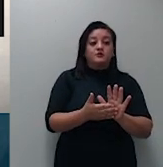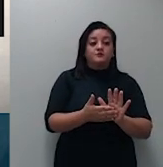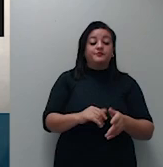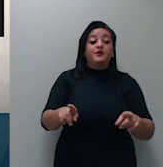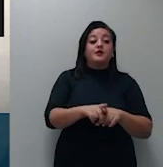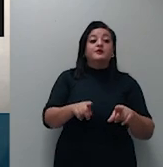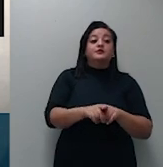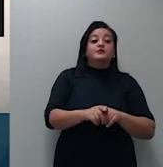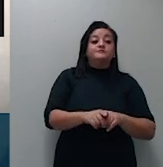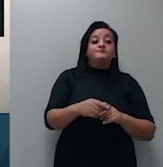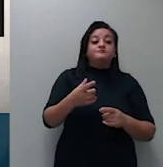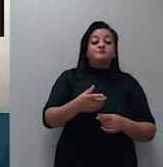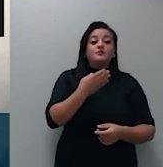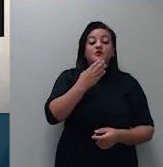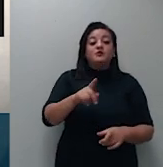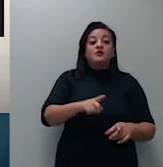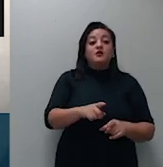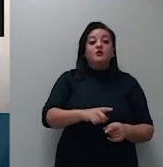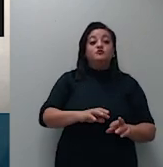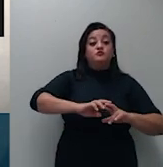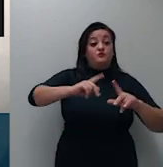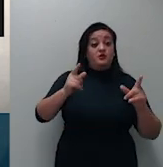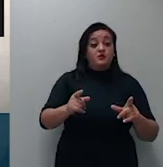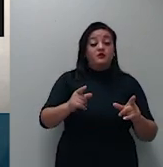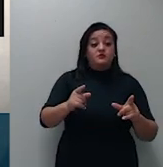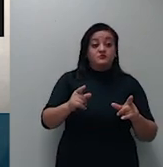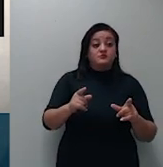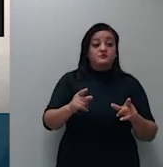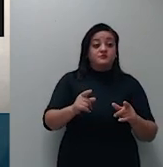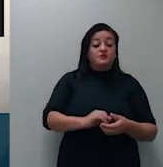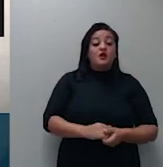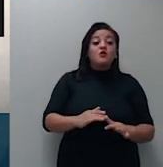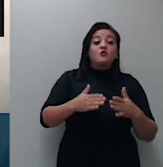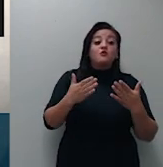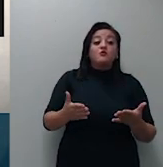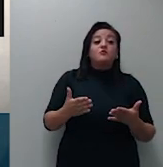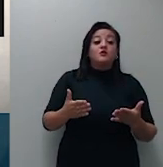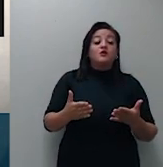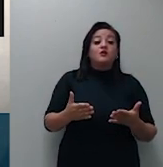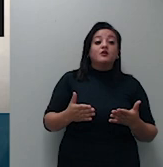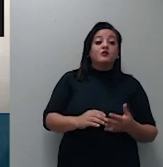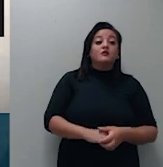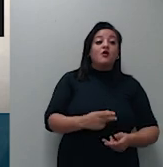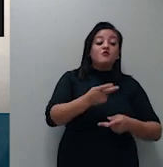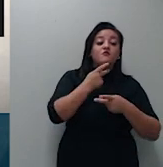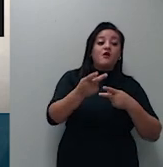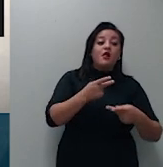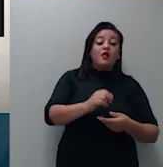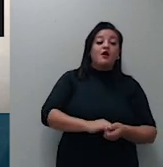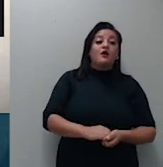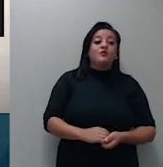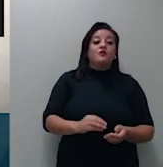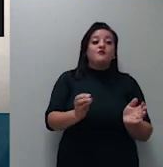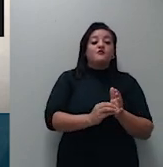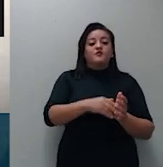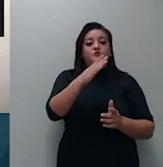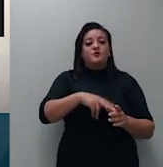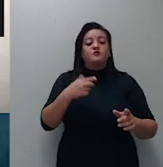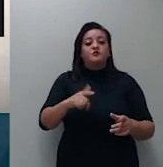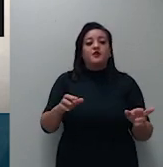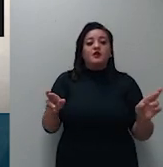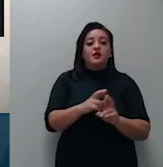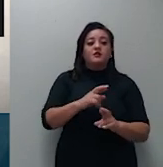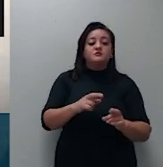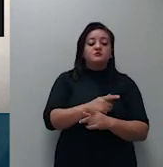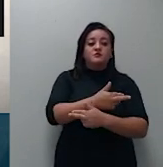recorrido também não cogitei de contradição quando a alegada inconsistência não está